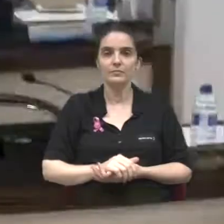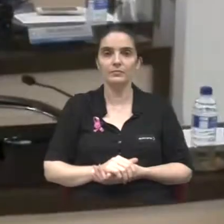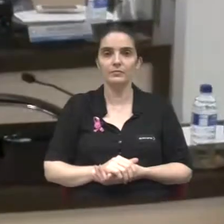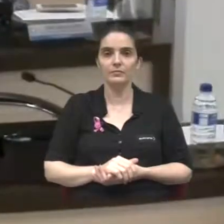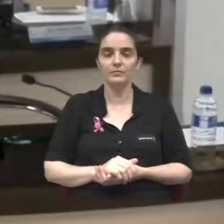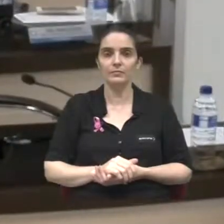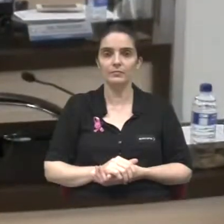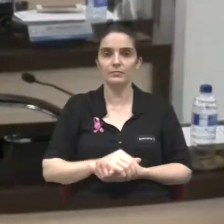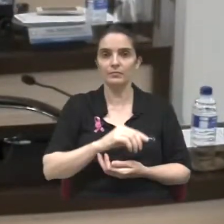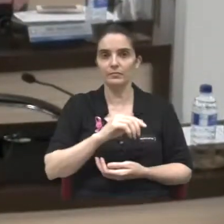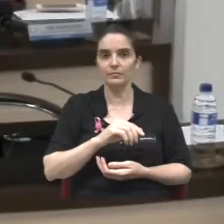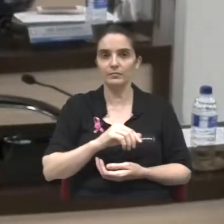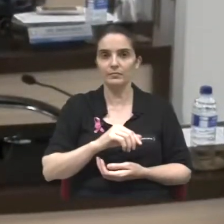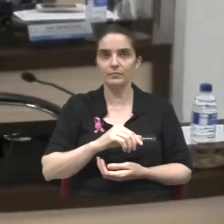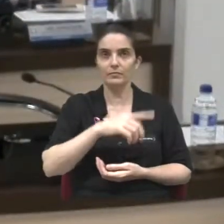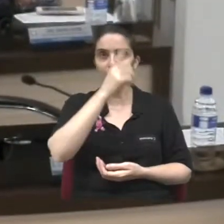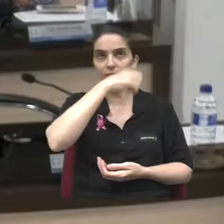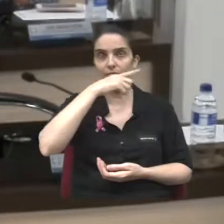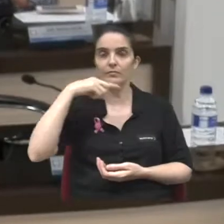Vereadora doutora Mayra Costa.